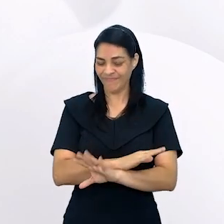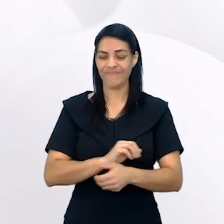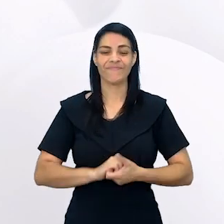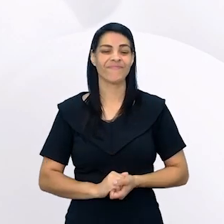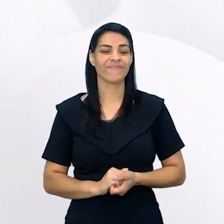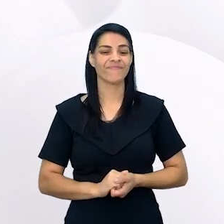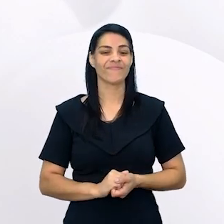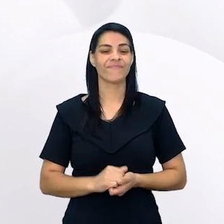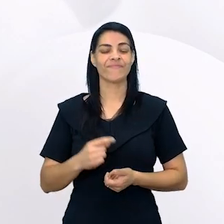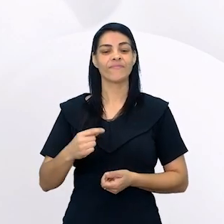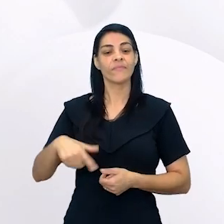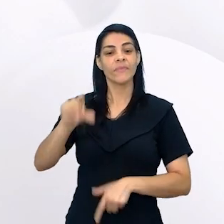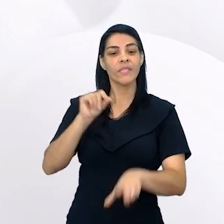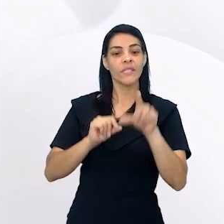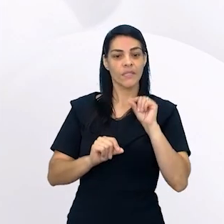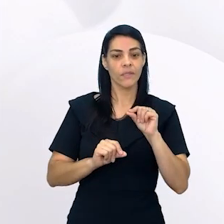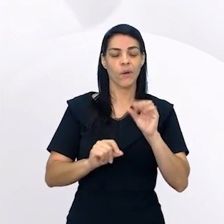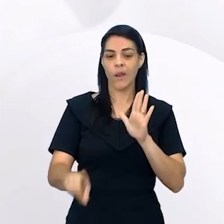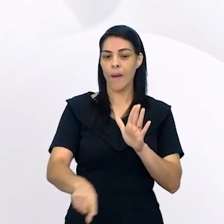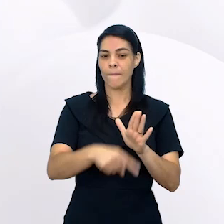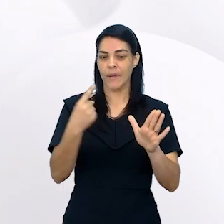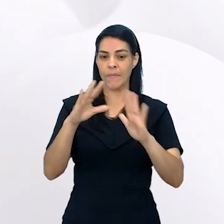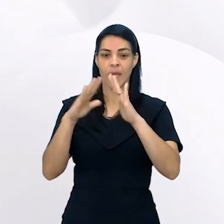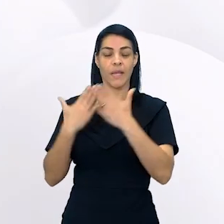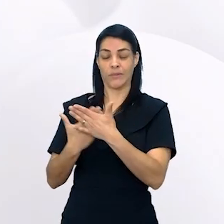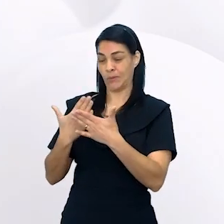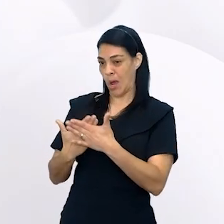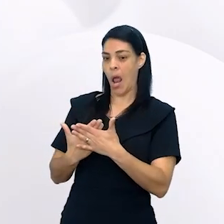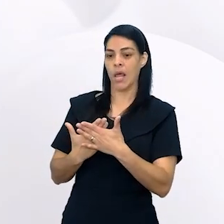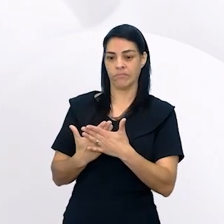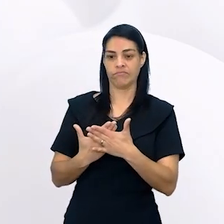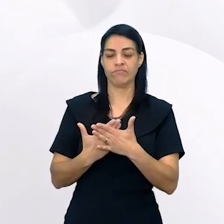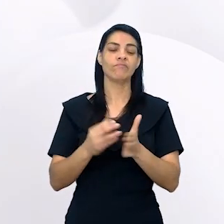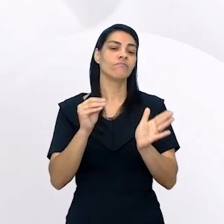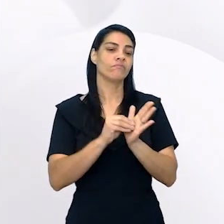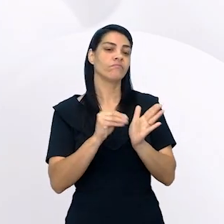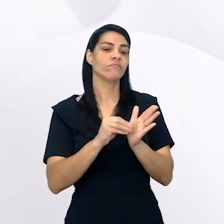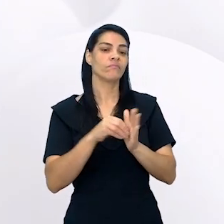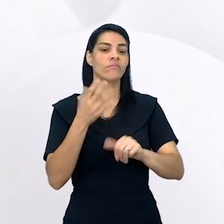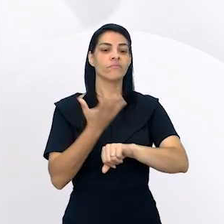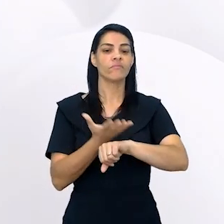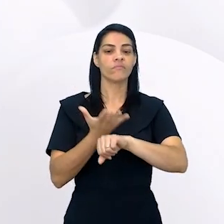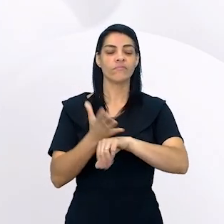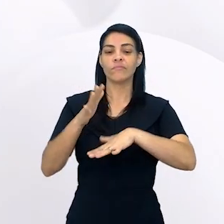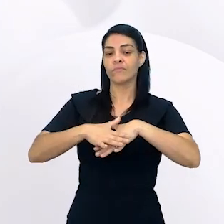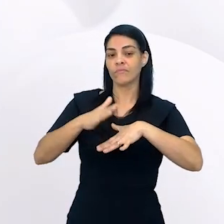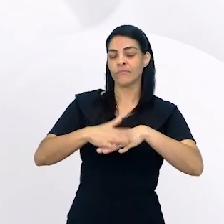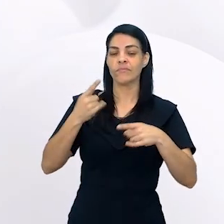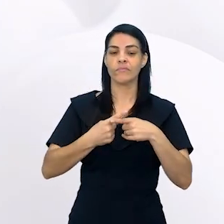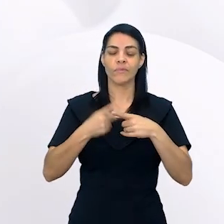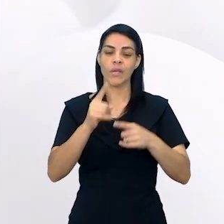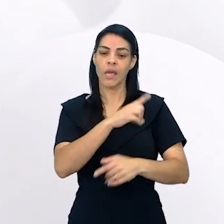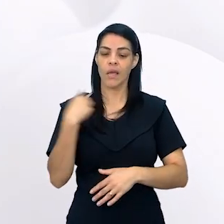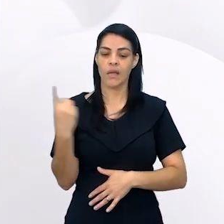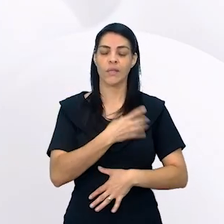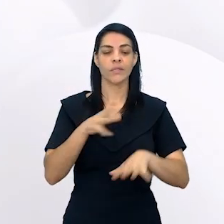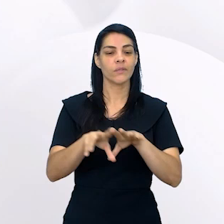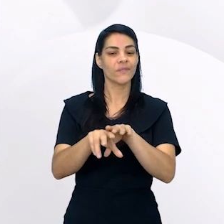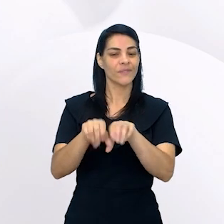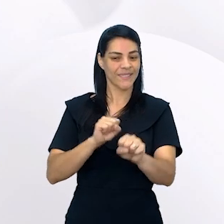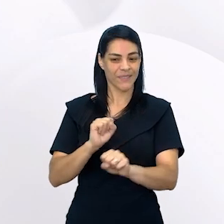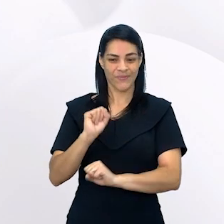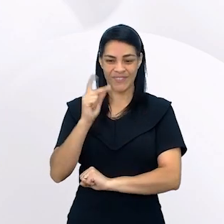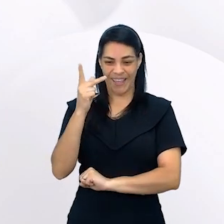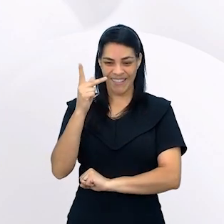eu escolhi aleatoriamente a primeira escola e coloquei matemática porque a nossa formação aqui em